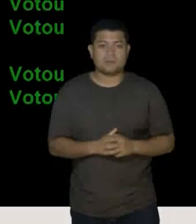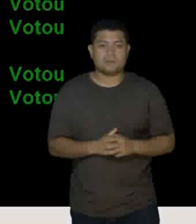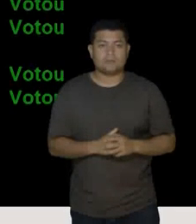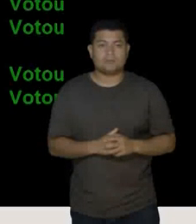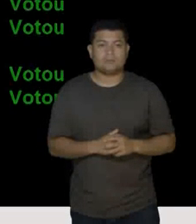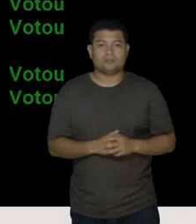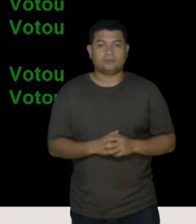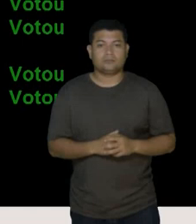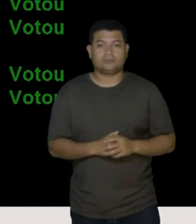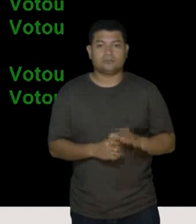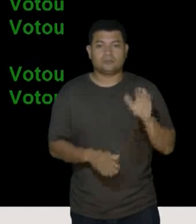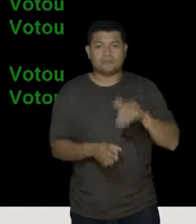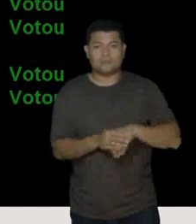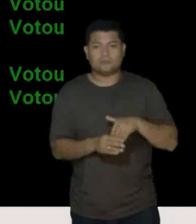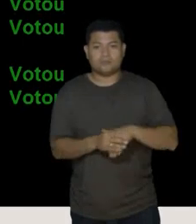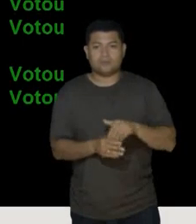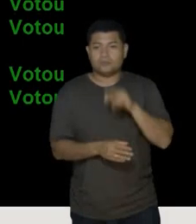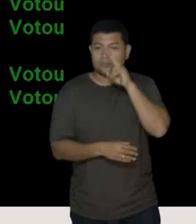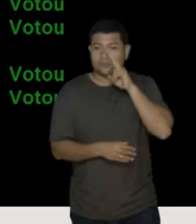Com o voto do deputado Ivan Nates, já temos 21 votos